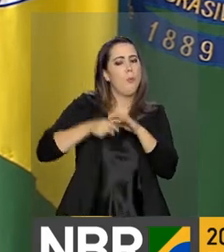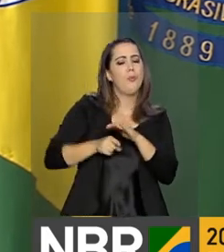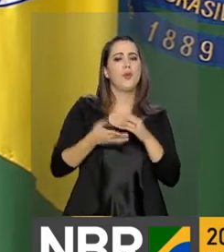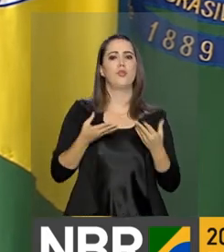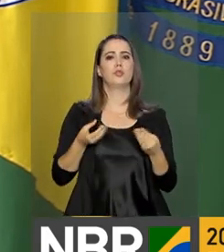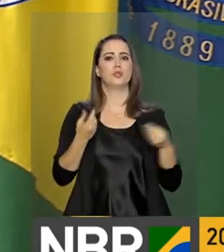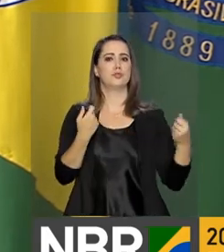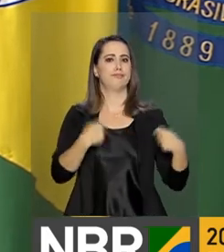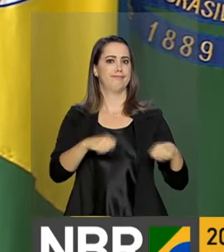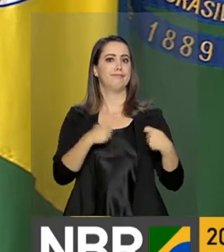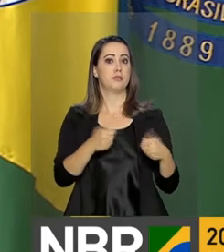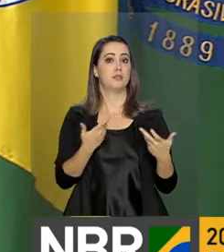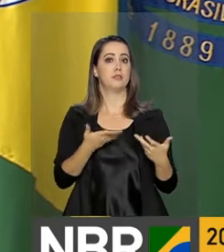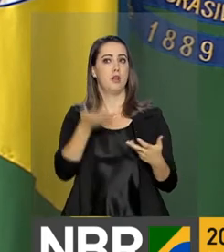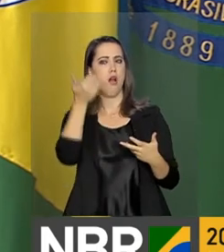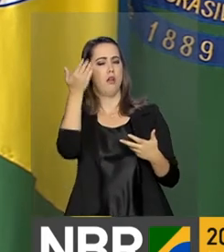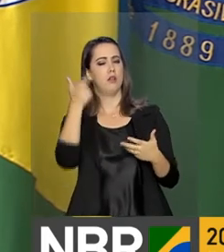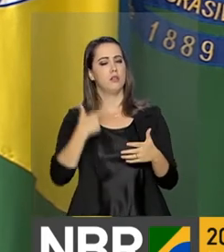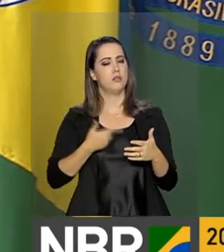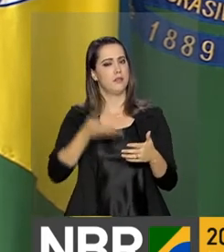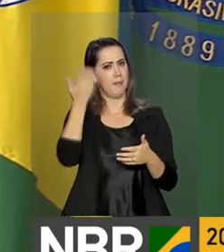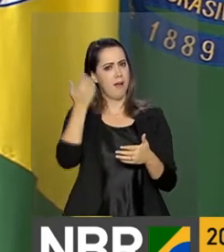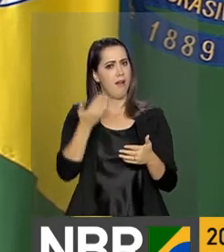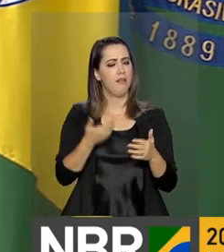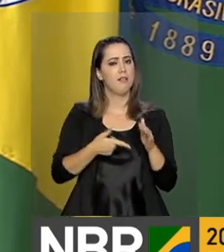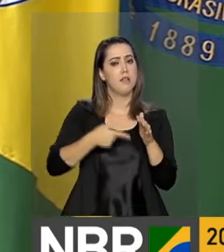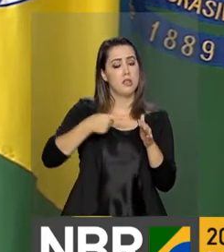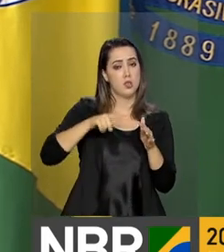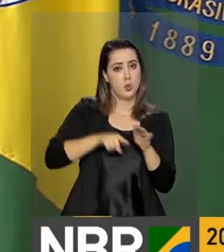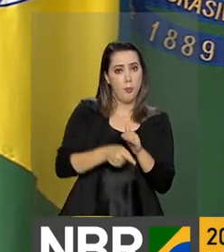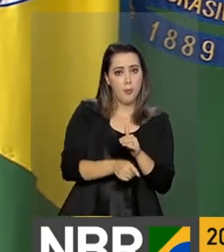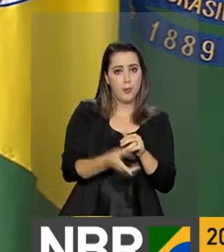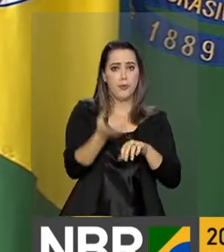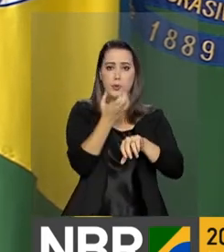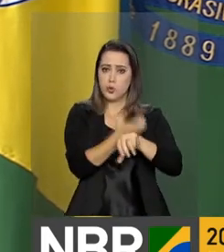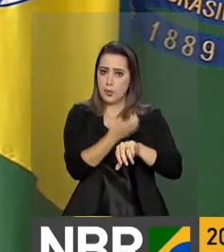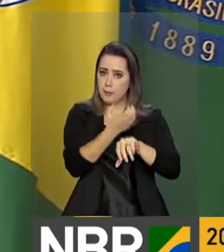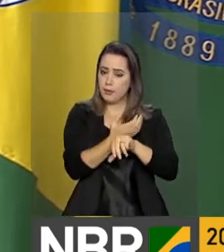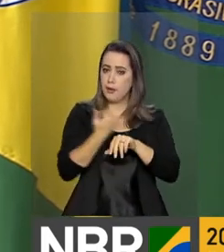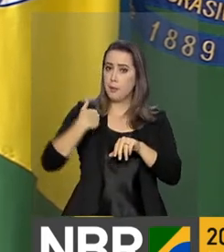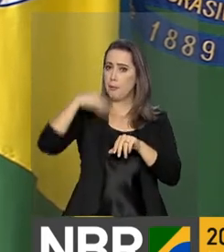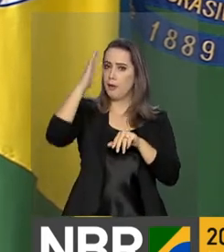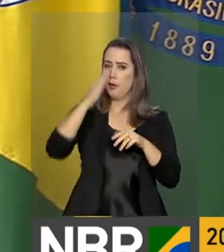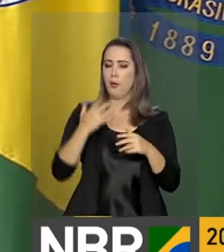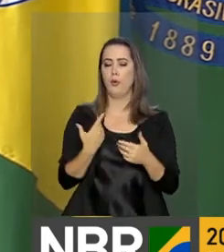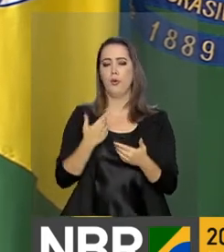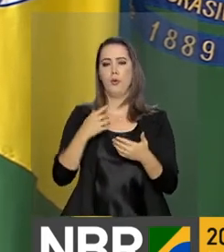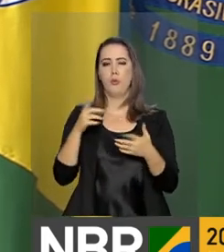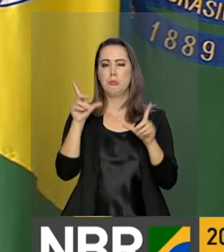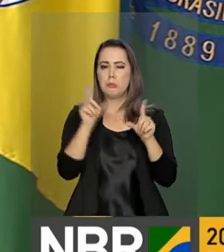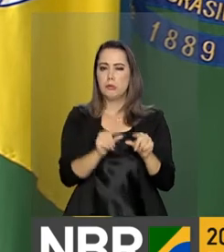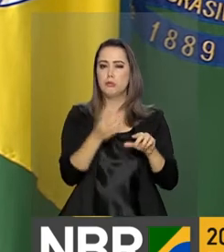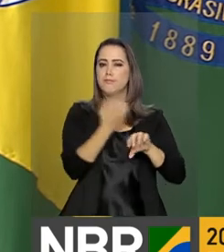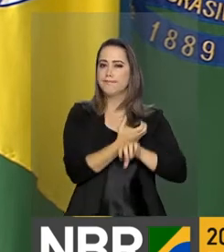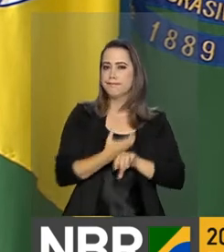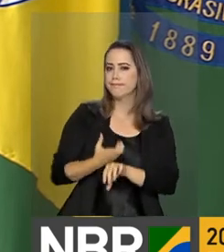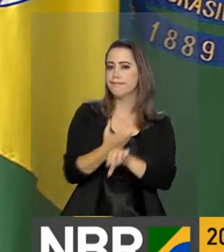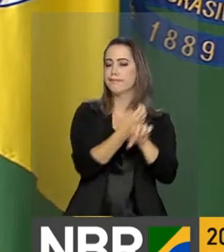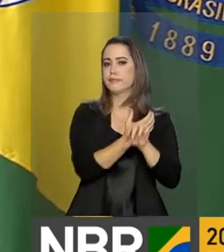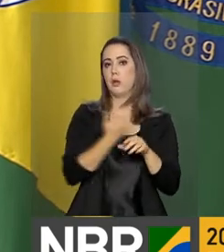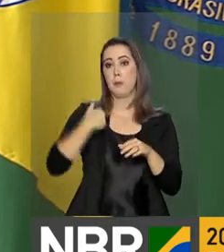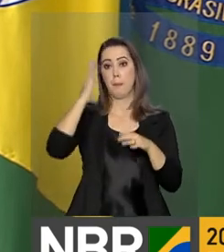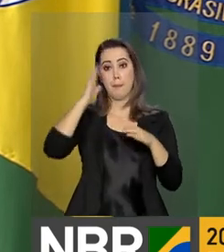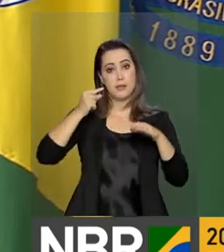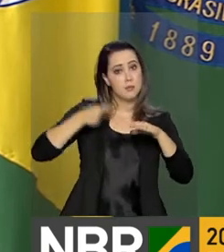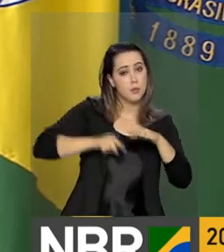aprofundamento que se fazia no passado em relação a certas disciplinas, a certas matérias, né? Por isso, não